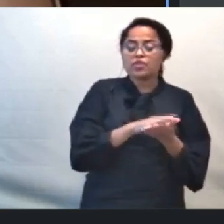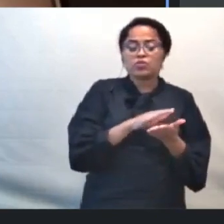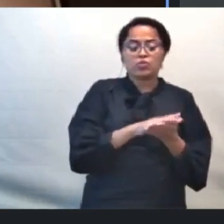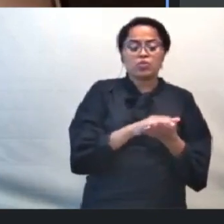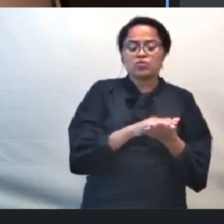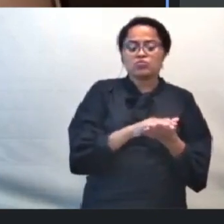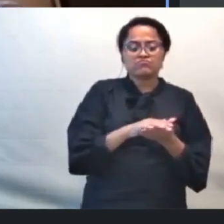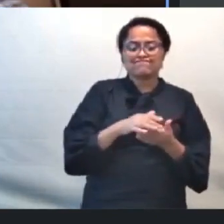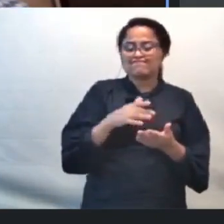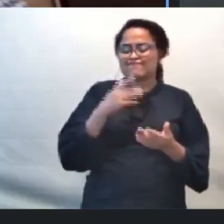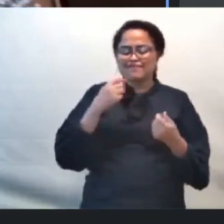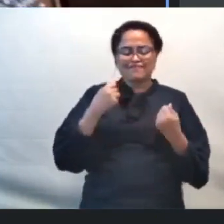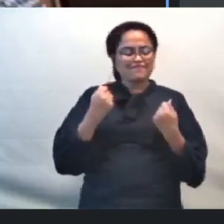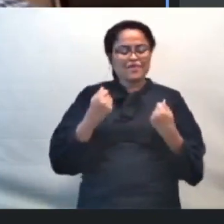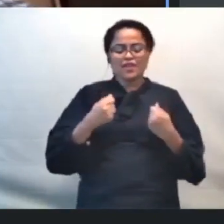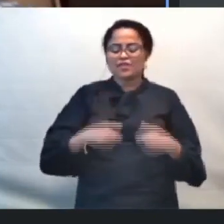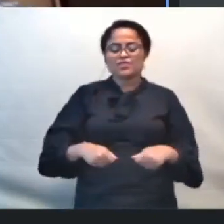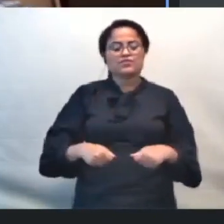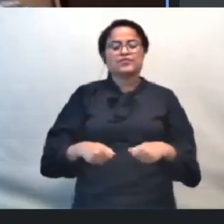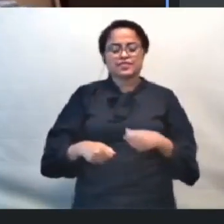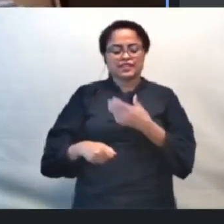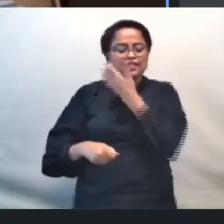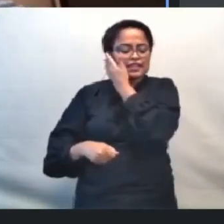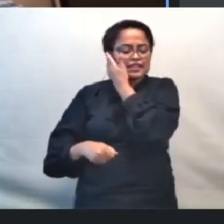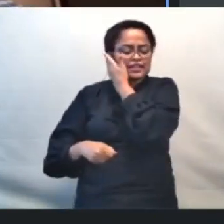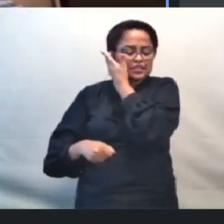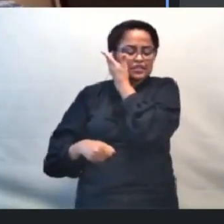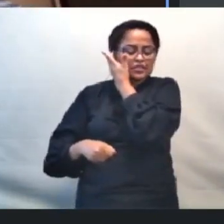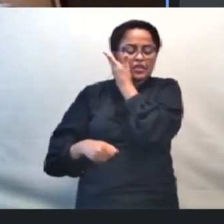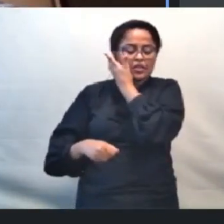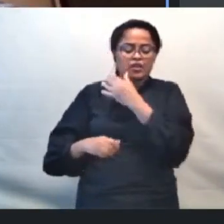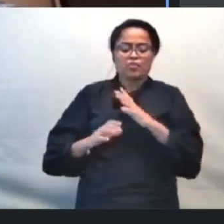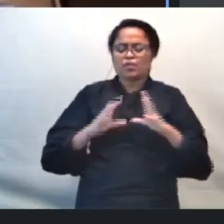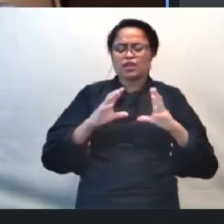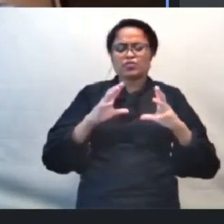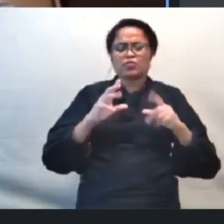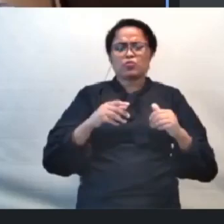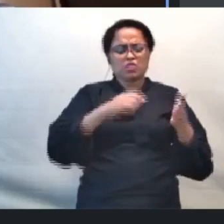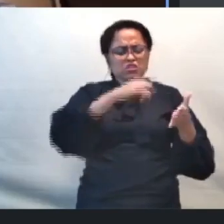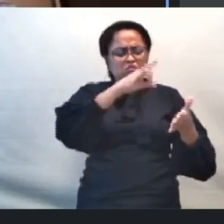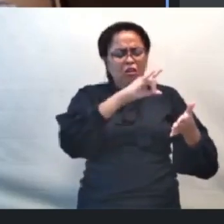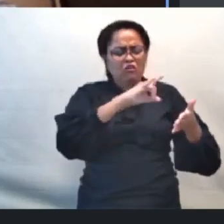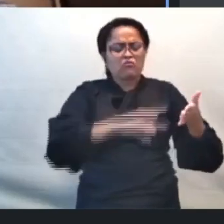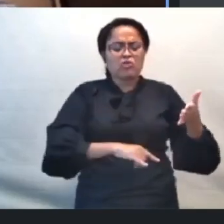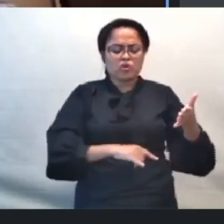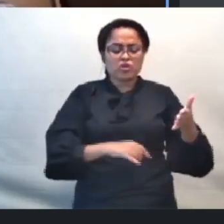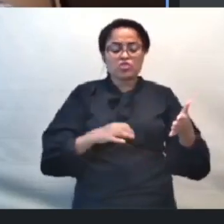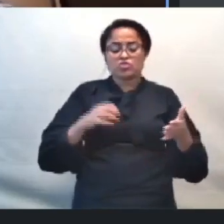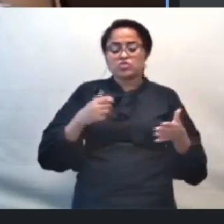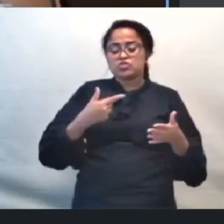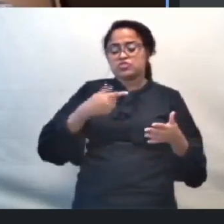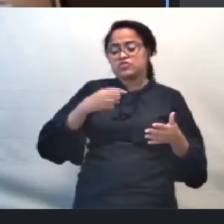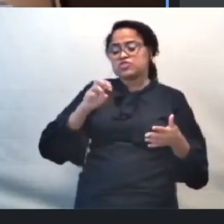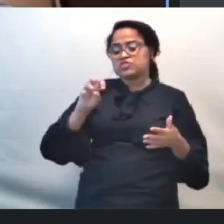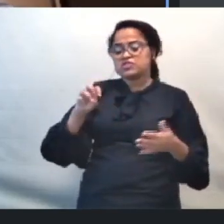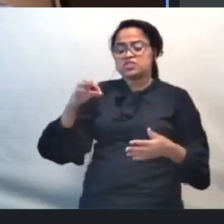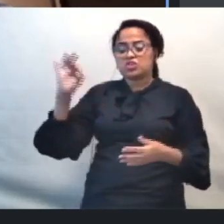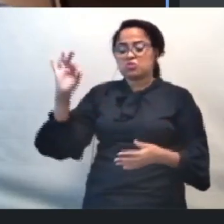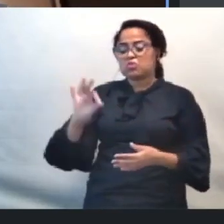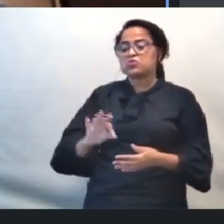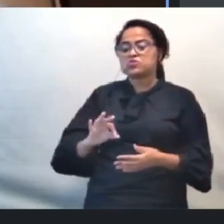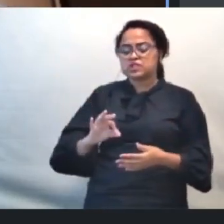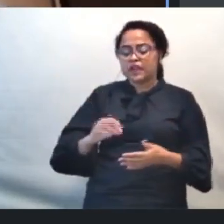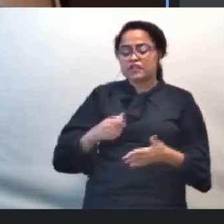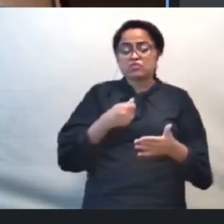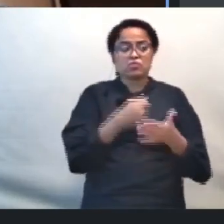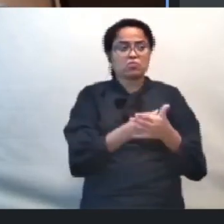folha, né? Na verdade, dentro do orçamento geral da educação, dentro dos 25% aplicados no orçamento da